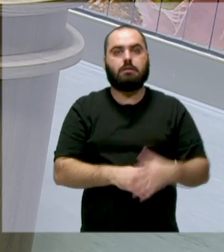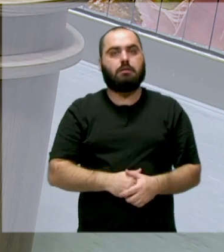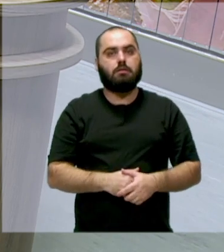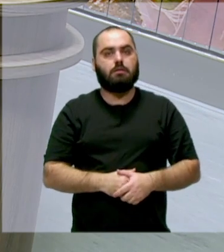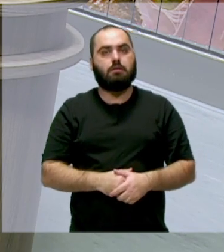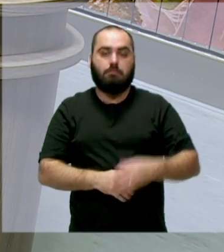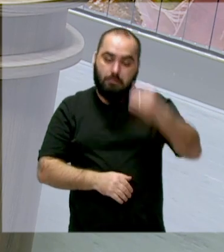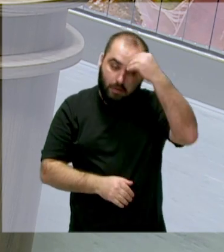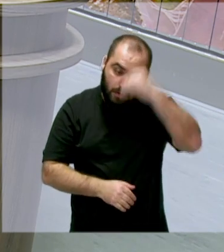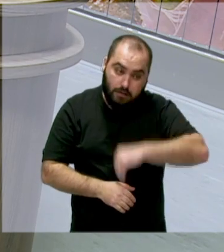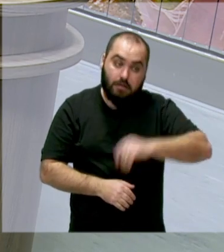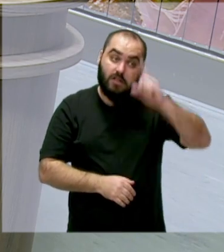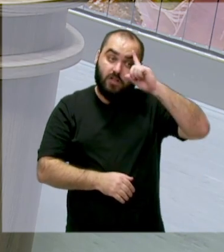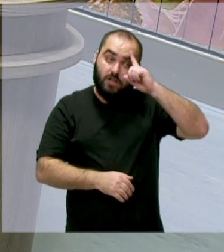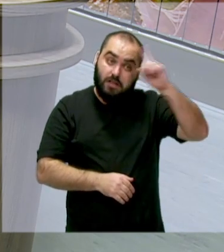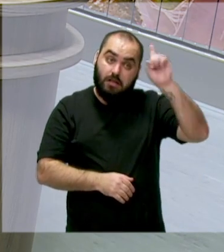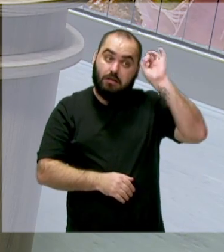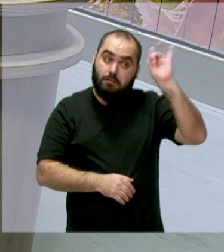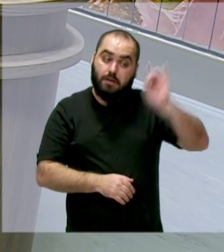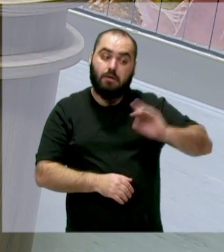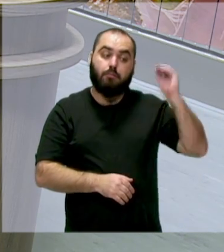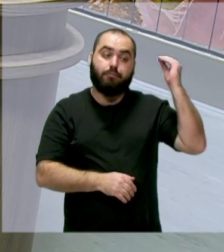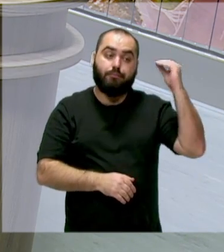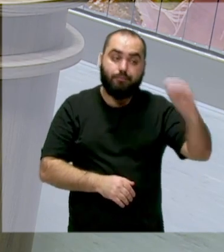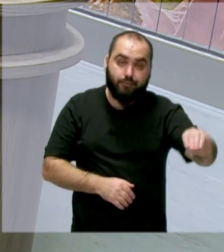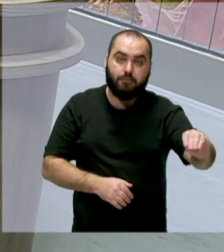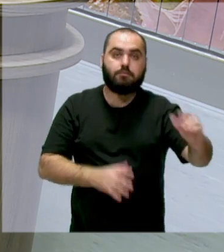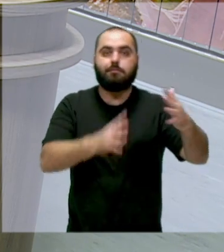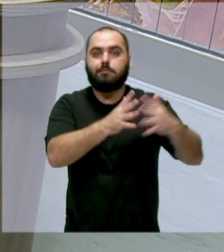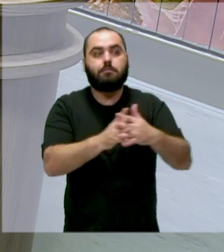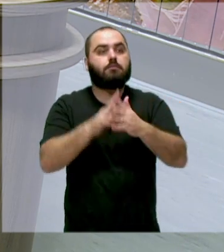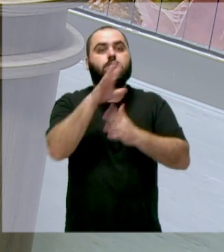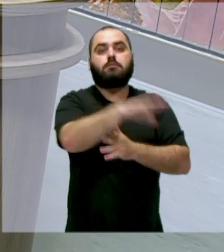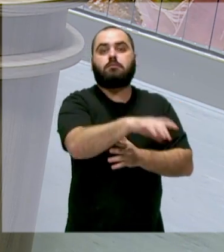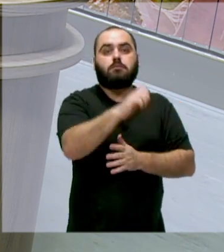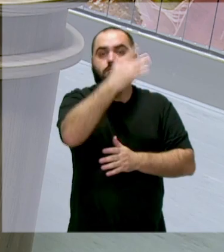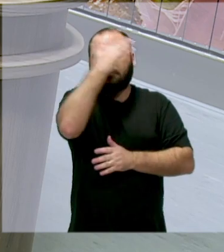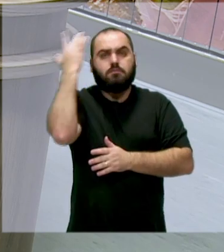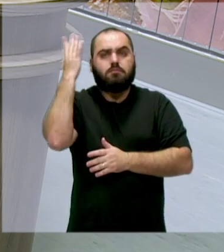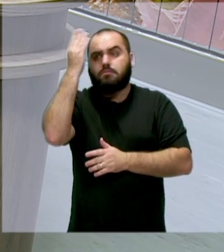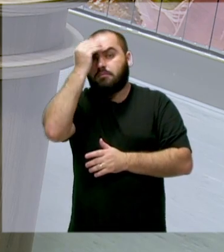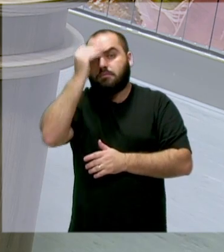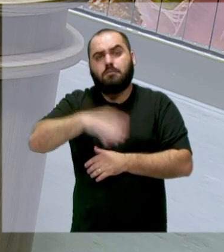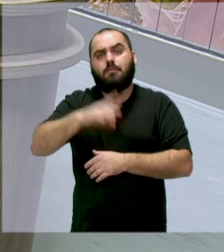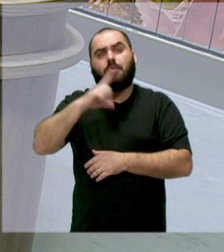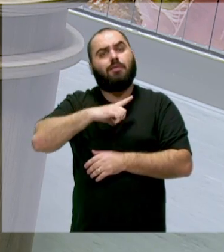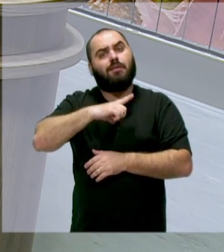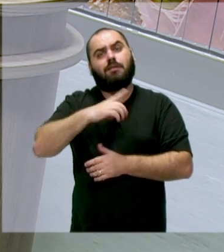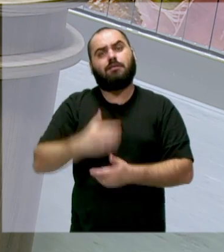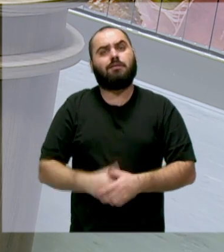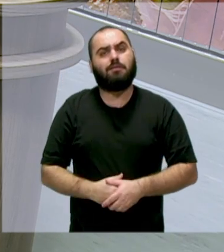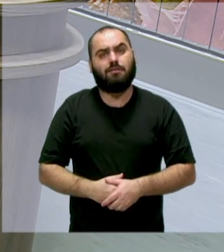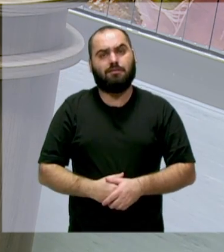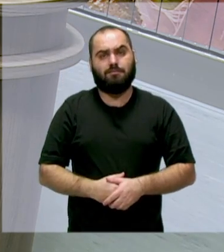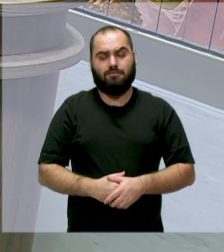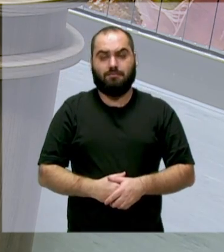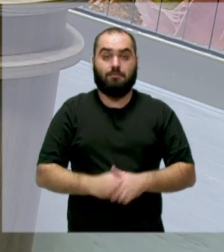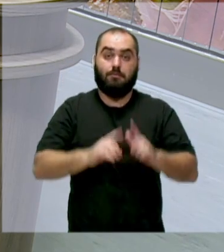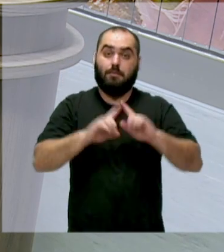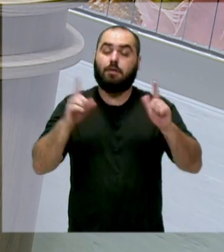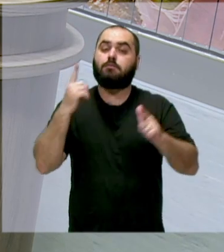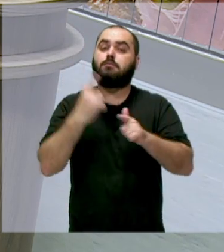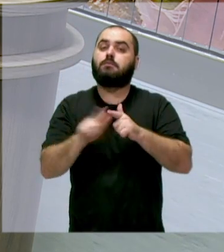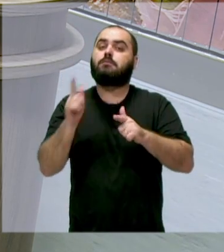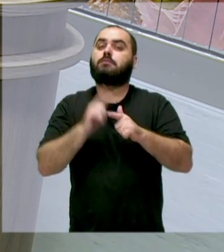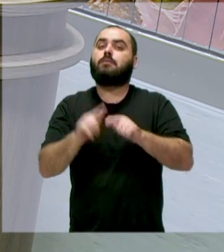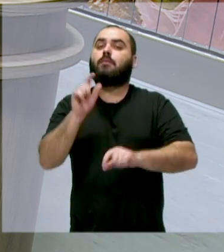naquele horário. Tem um horário estipulado e aquele dia. Então ela não quer ficar com aquilo ali, ela quer dar fim. Só que o grande problema é assim, ela